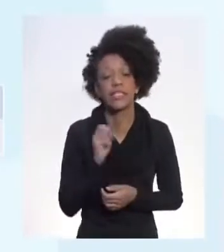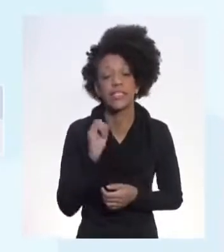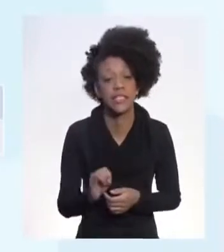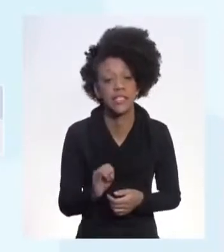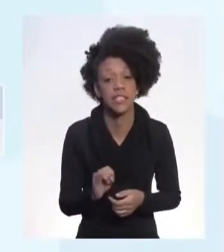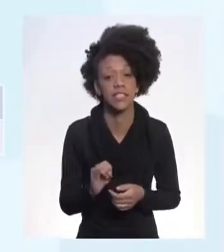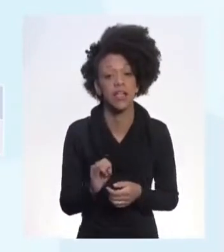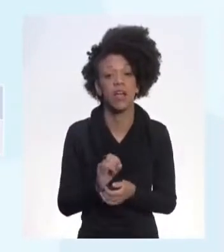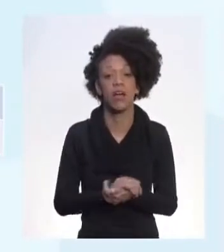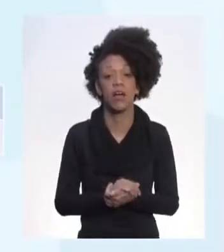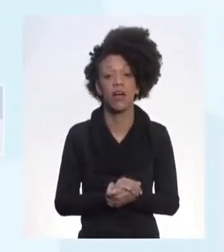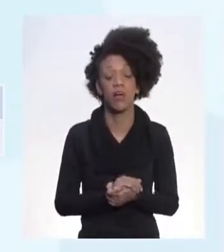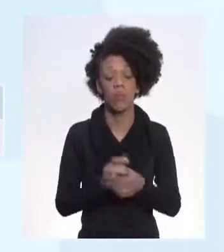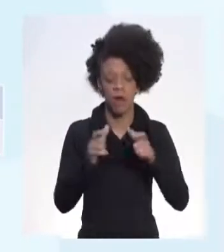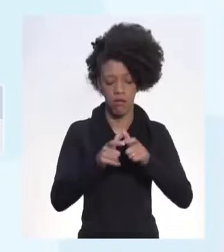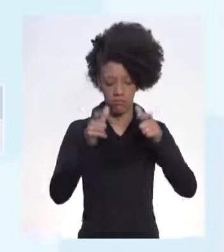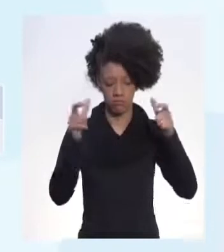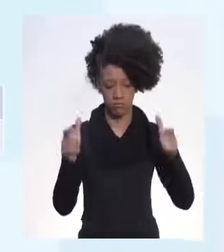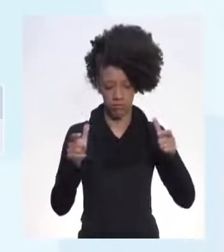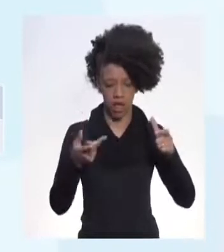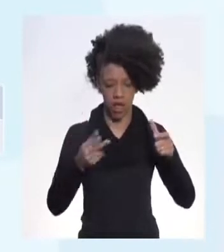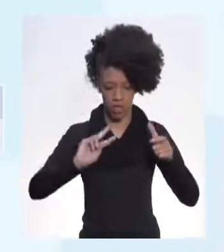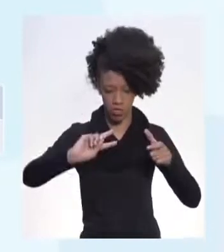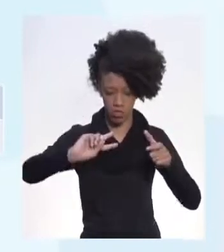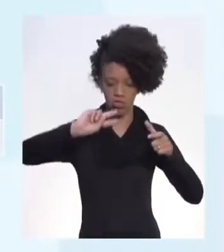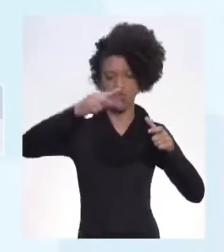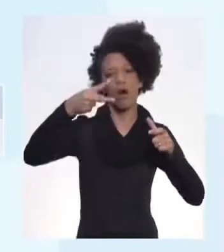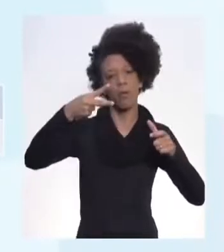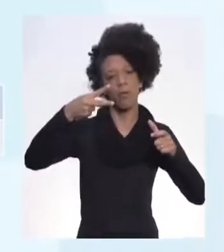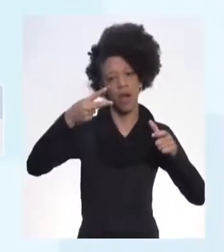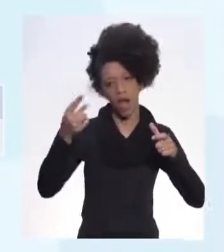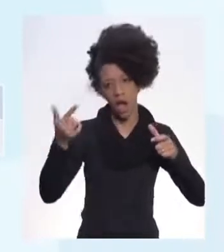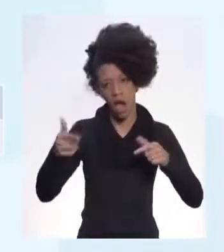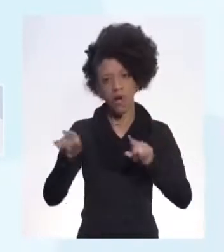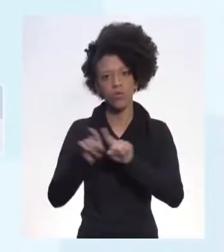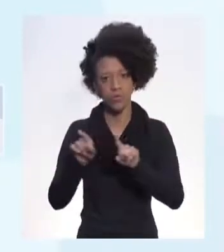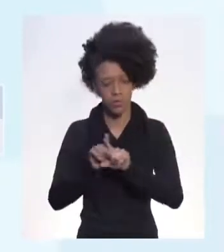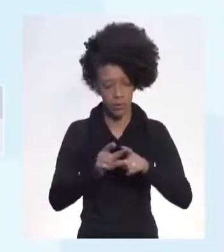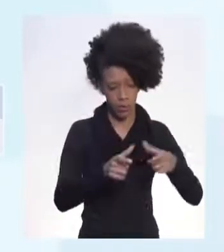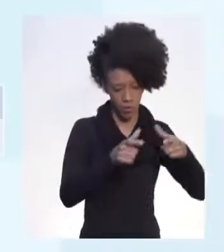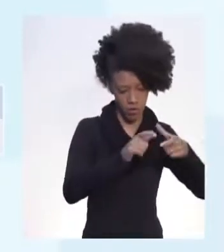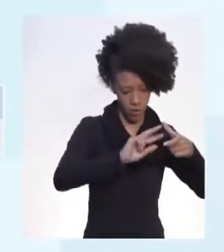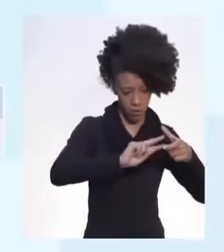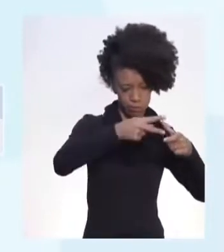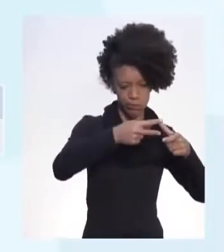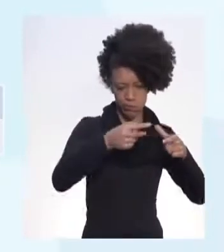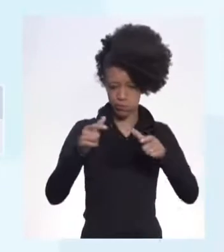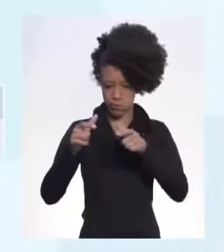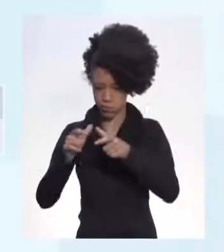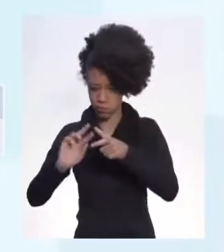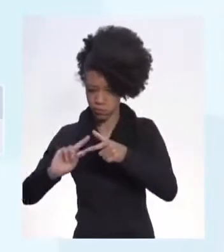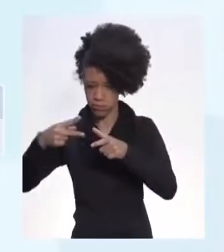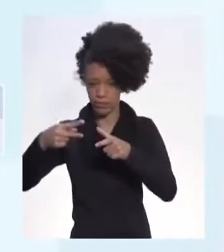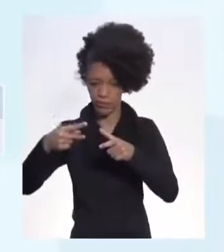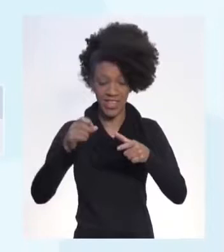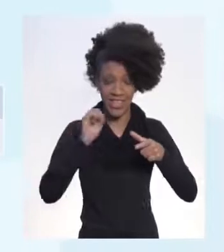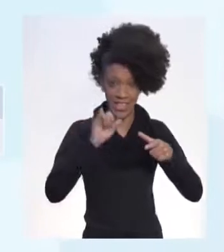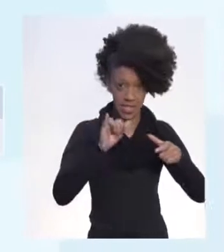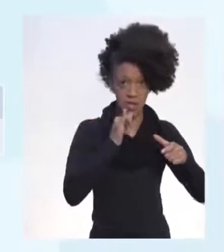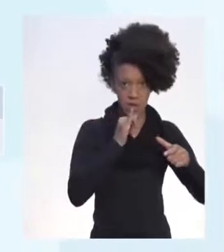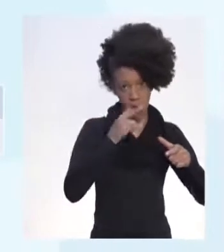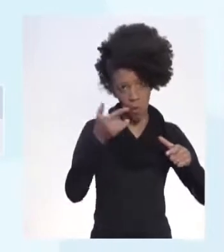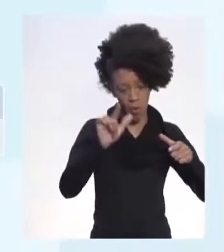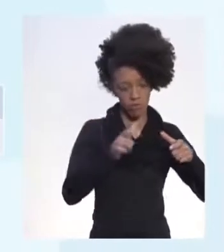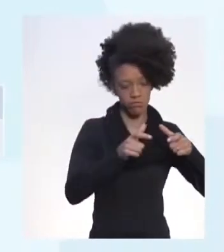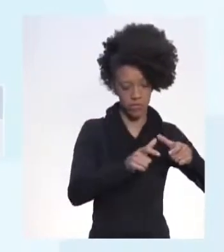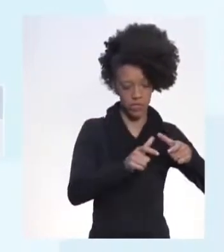dobra, a outra também. Se uma grandeza é dividida, a outra também. Ou seja, se uma grandeza é